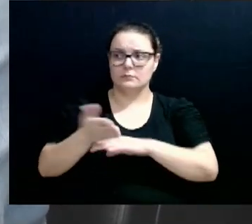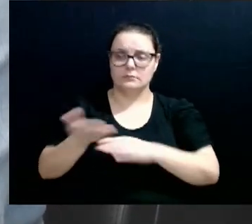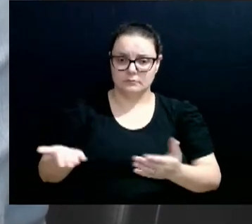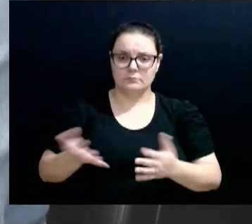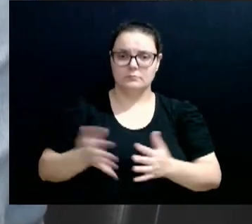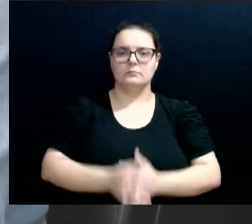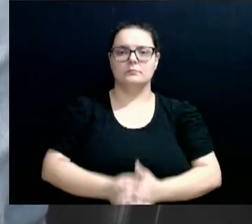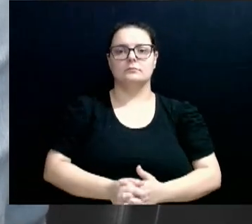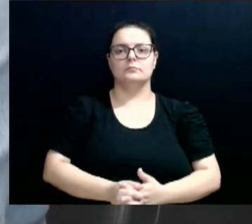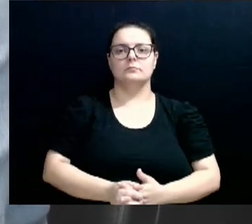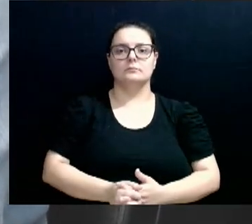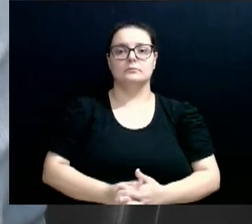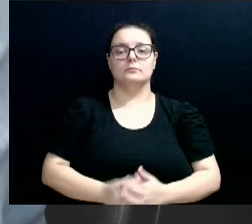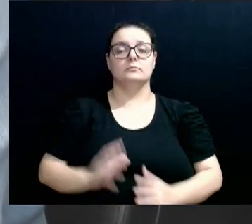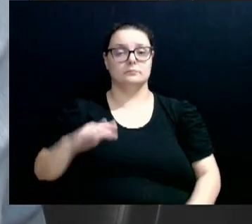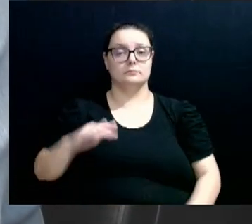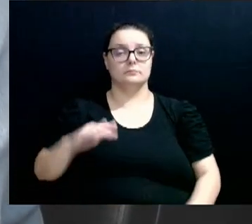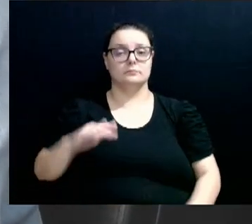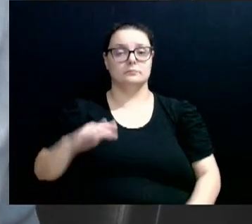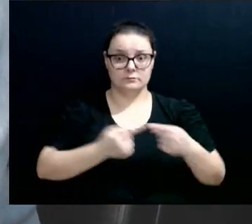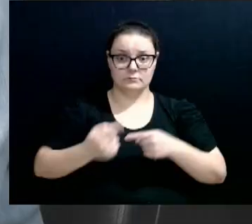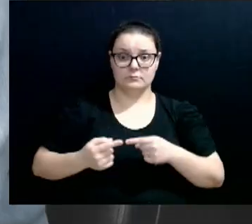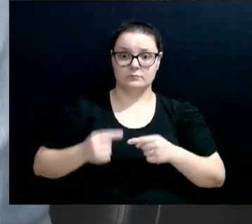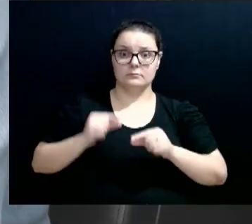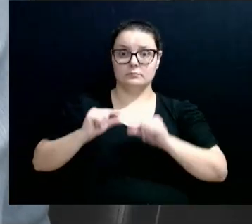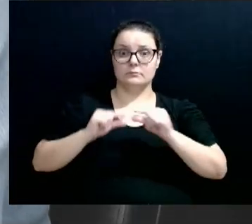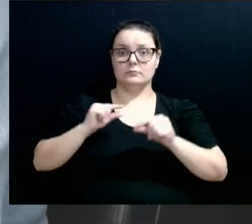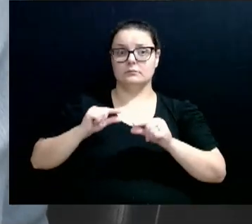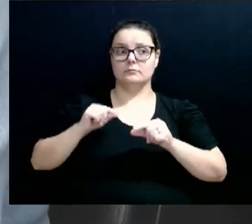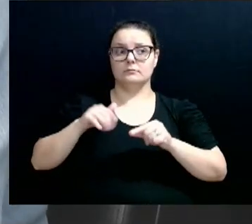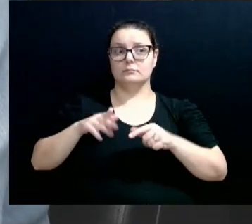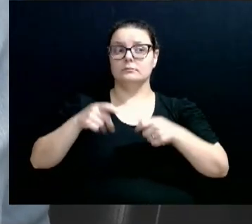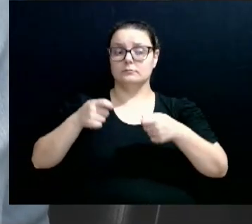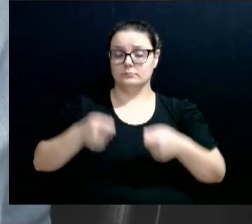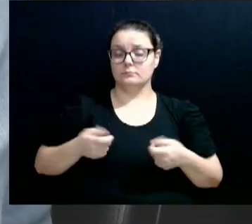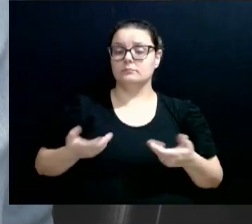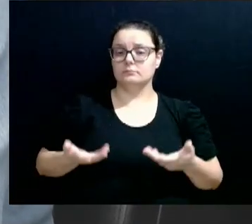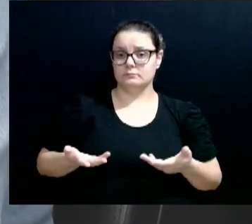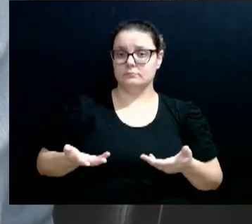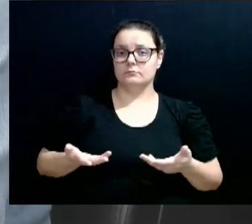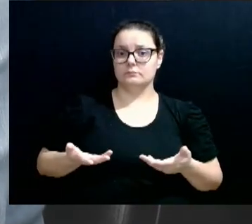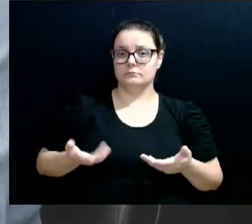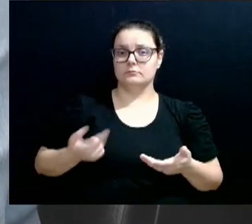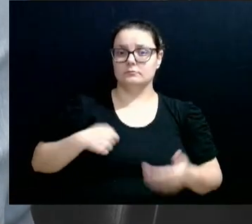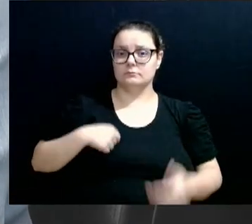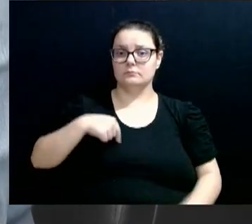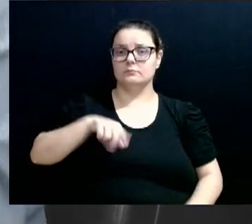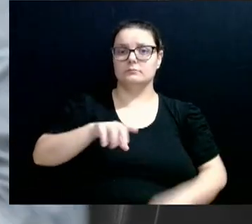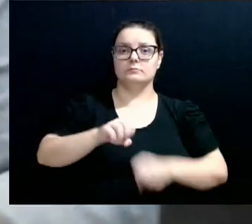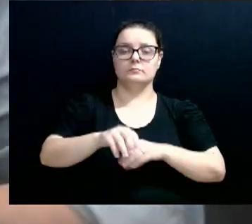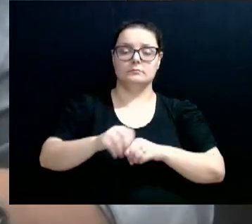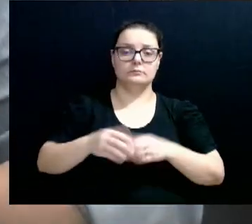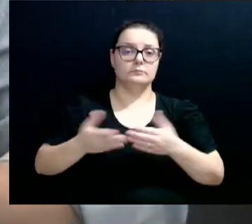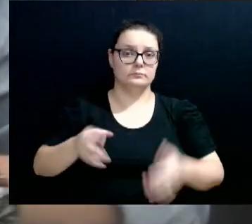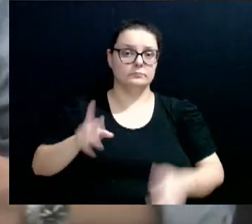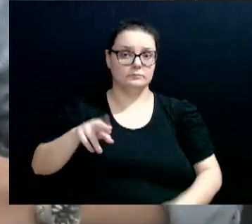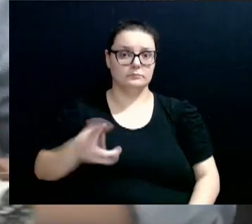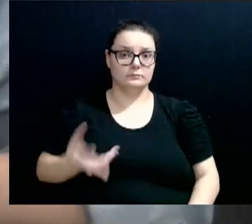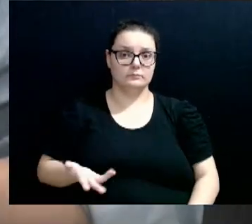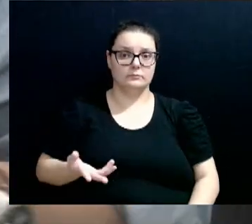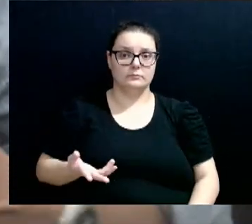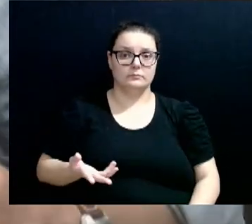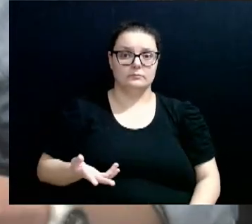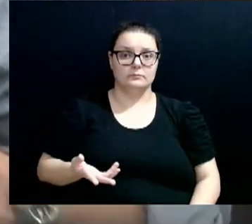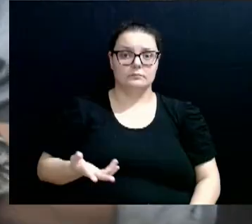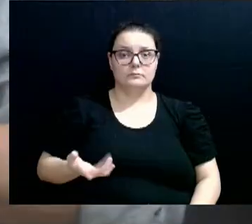quando eu fui discutir isso de forma um pouco mais concreta, eu fui para a educação também por conta disso, porque digamos que eu era um pouco